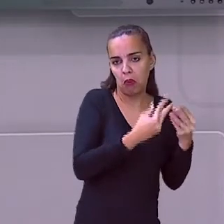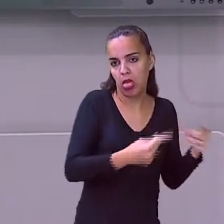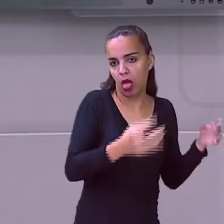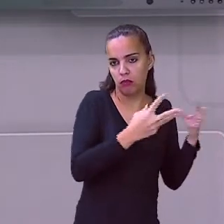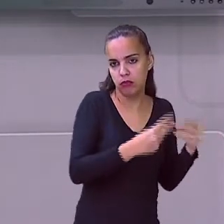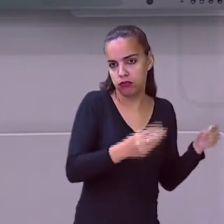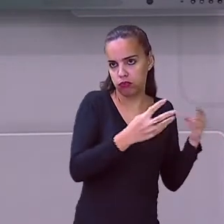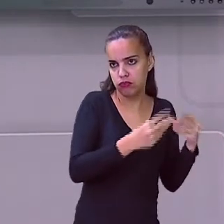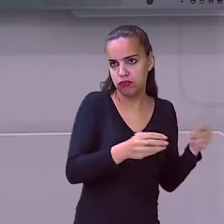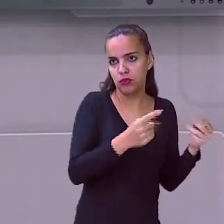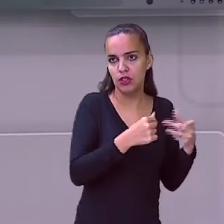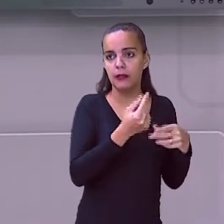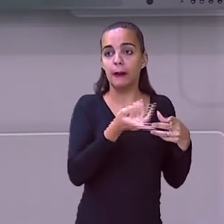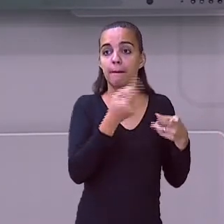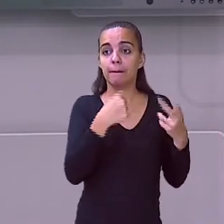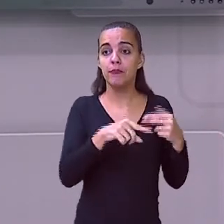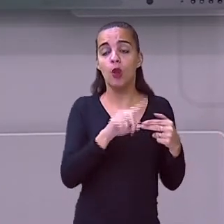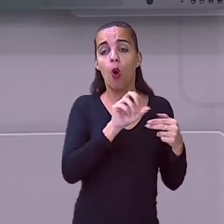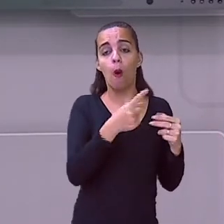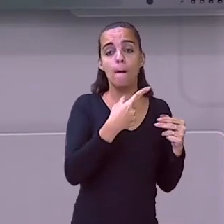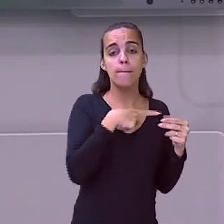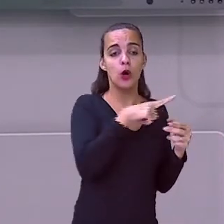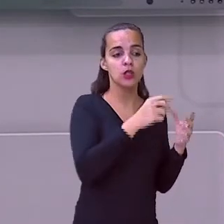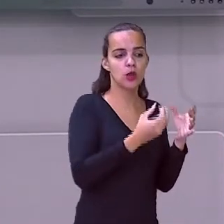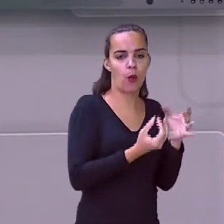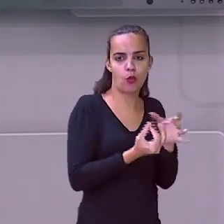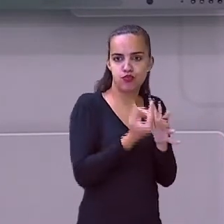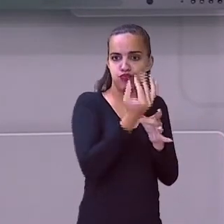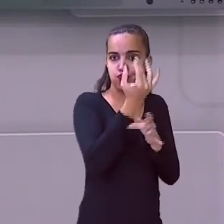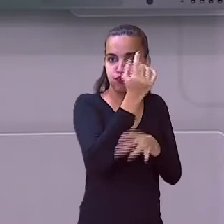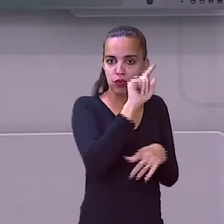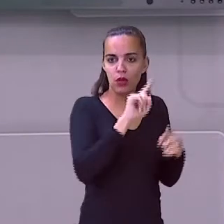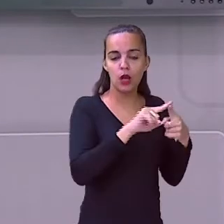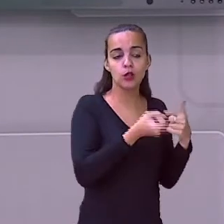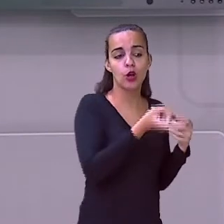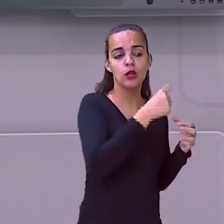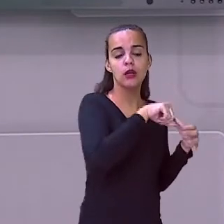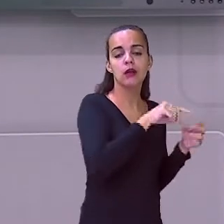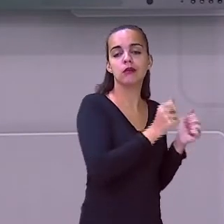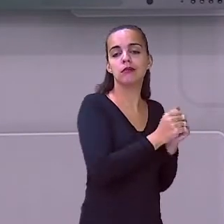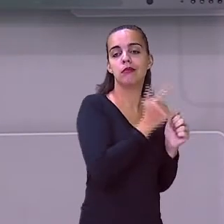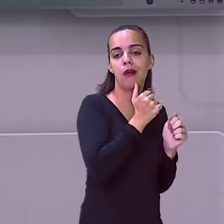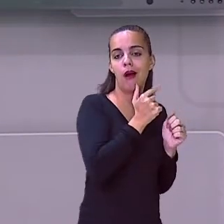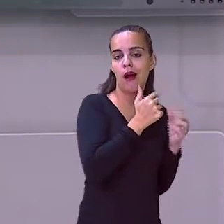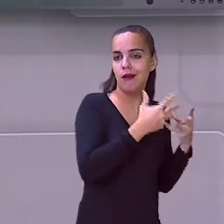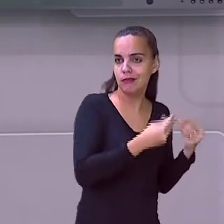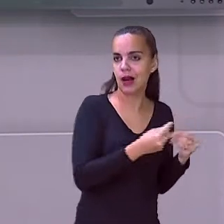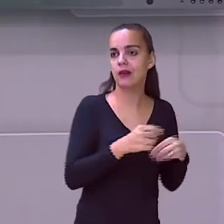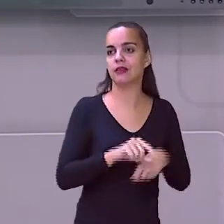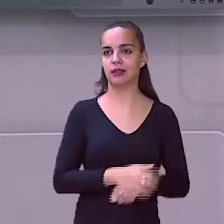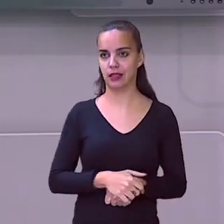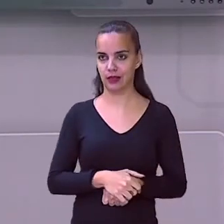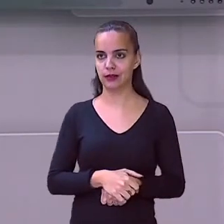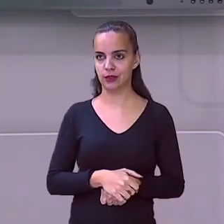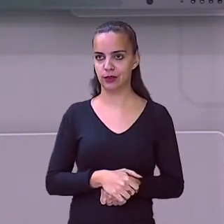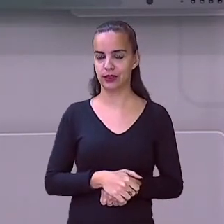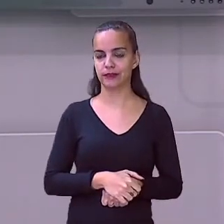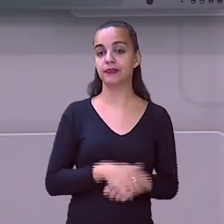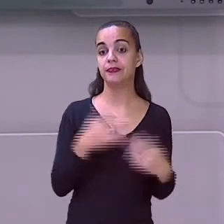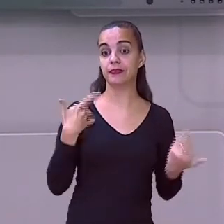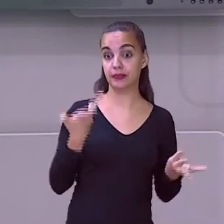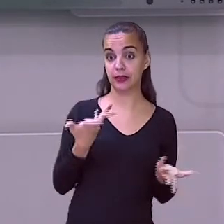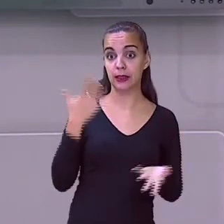uma substância gasosa. Então, estou considerando os estados físicos, né, das fases daquela